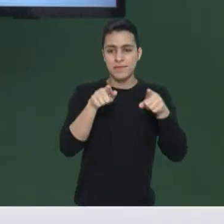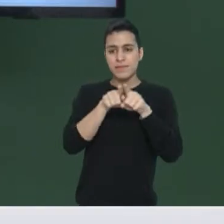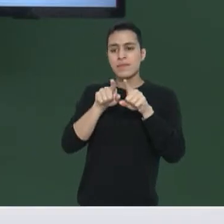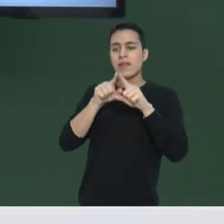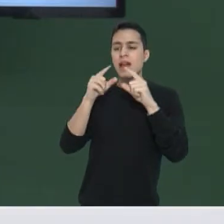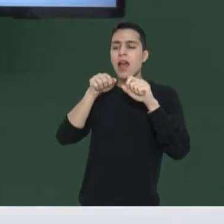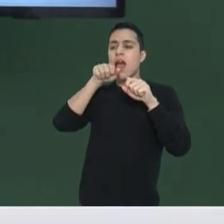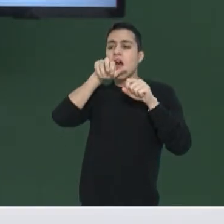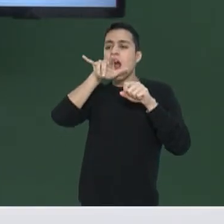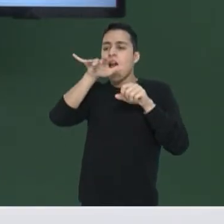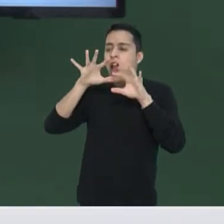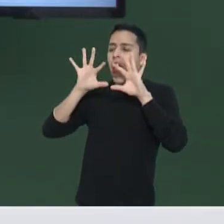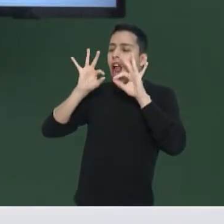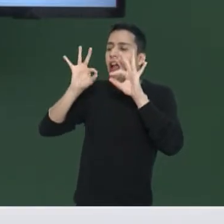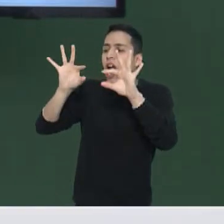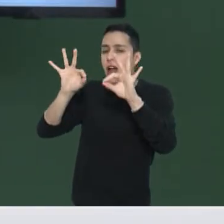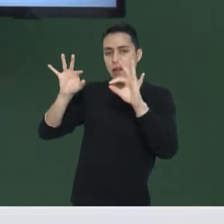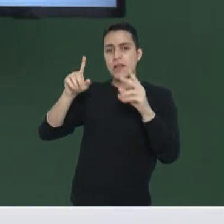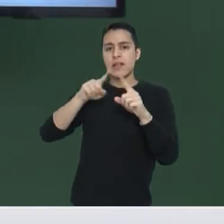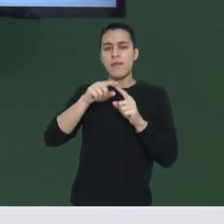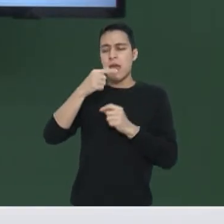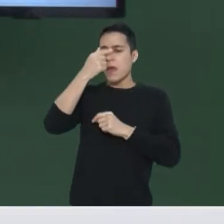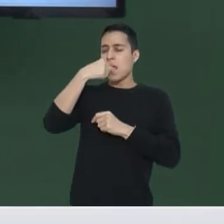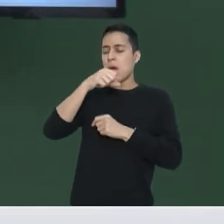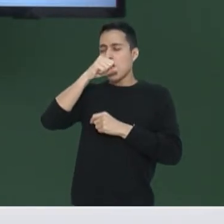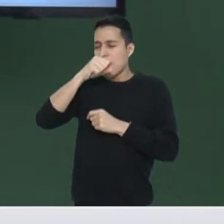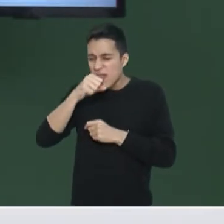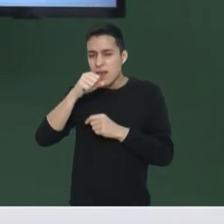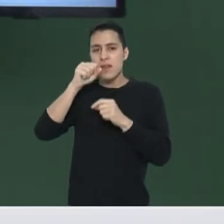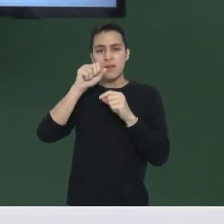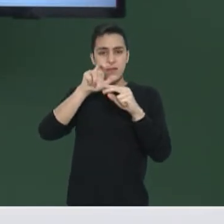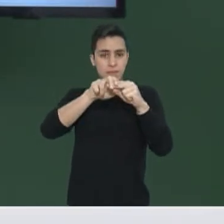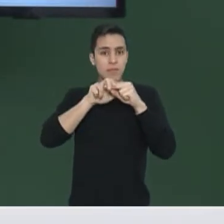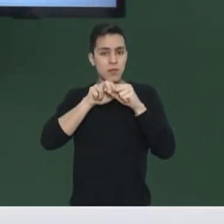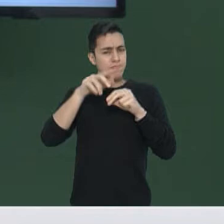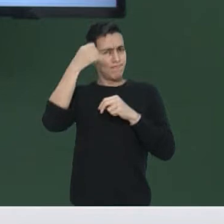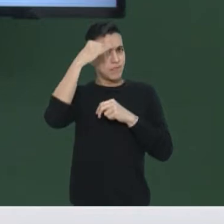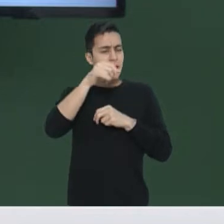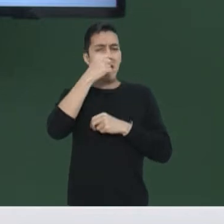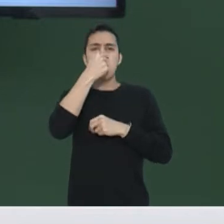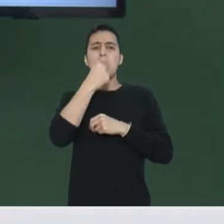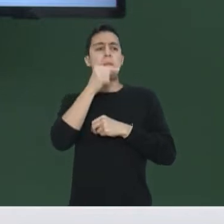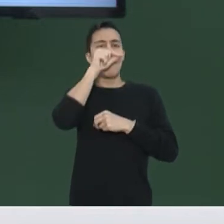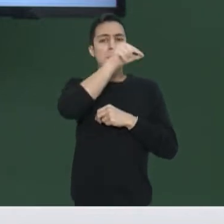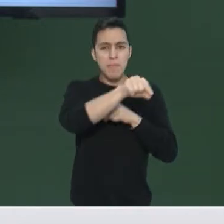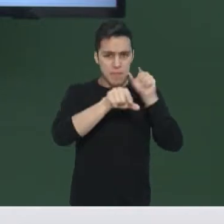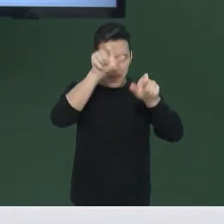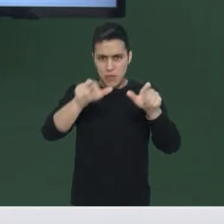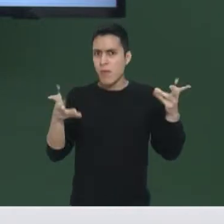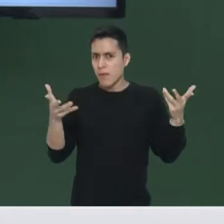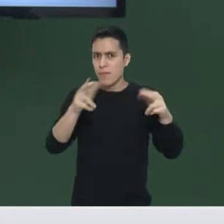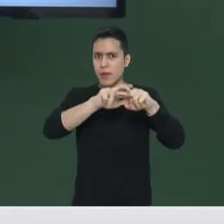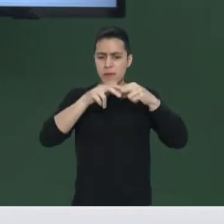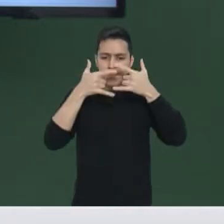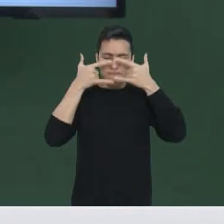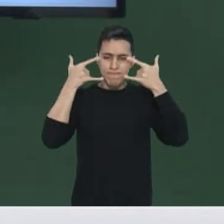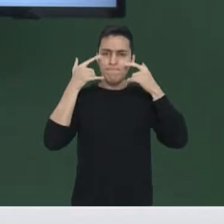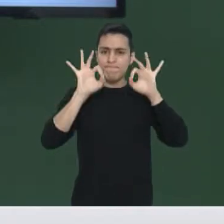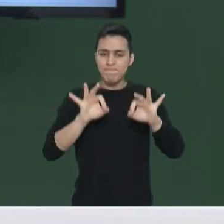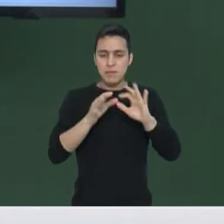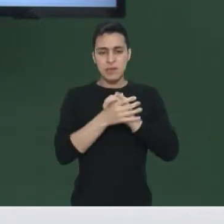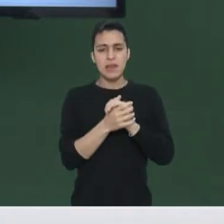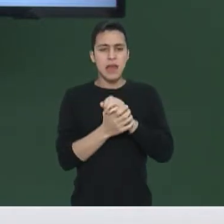saliva, espirro, por isso a máscara, né? Para não espirrar em ninguém. Tosse, catarro, objetos